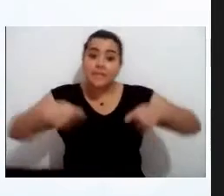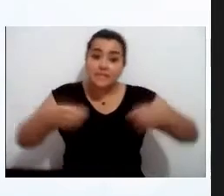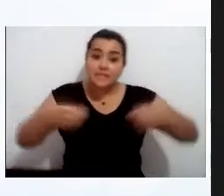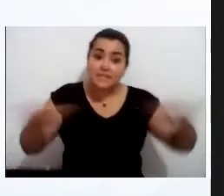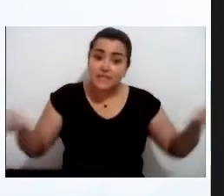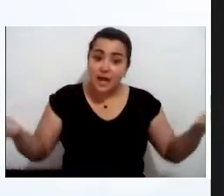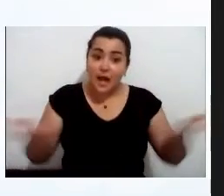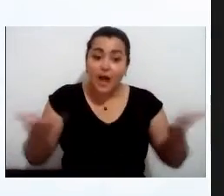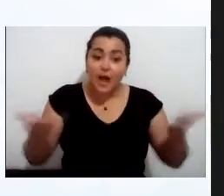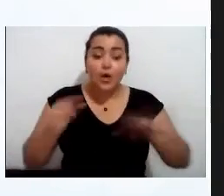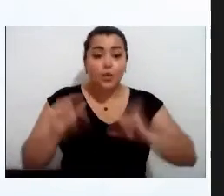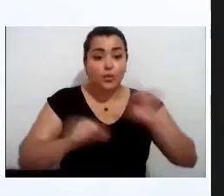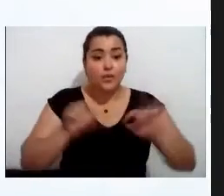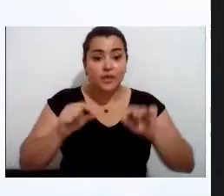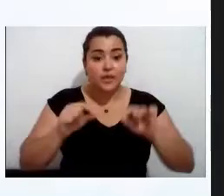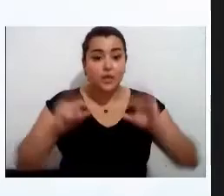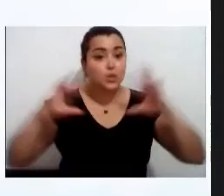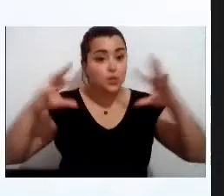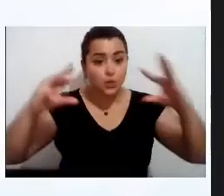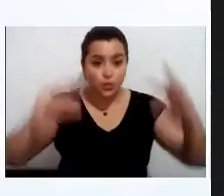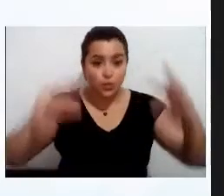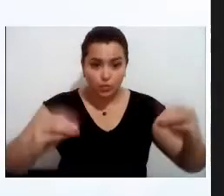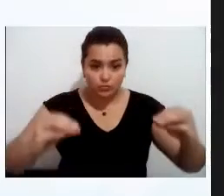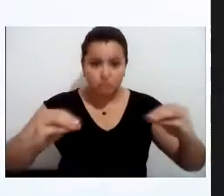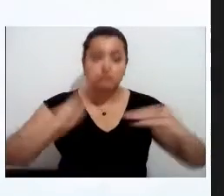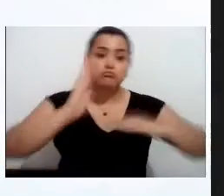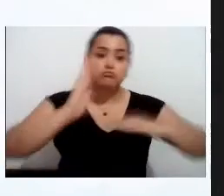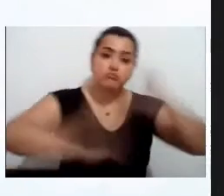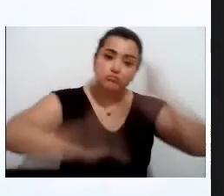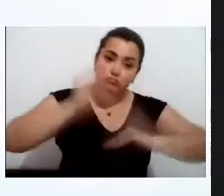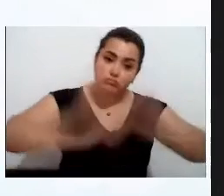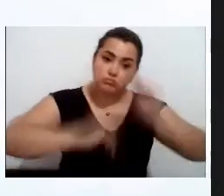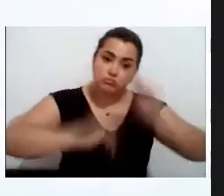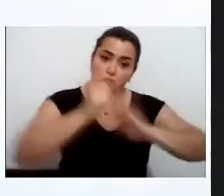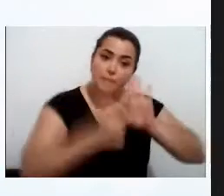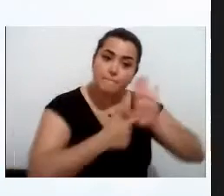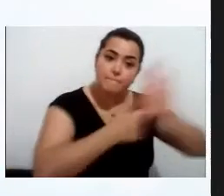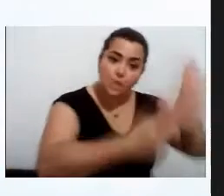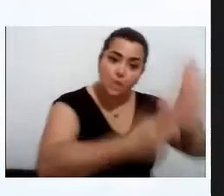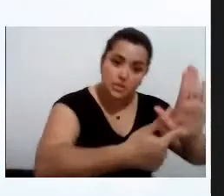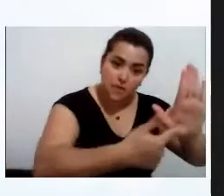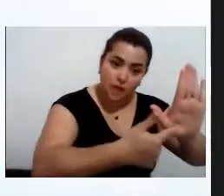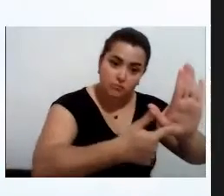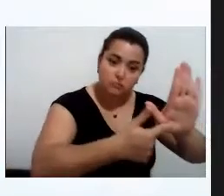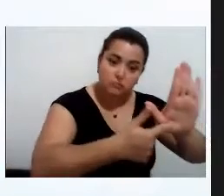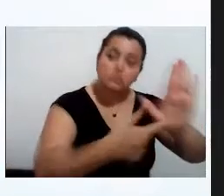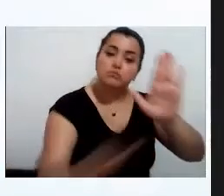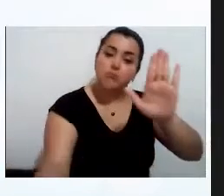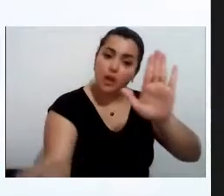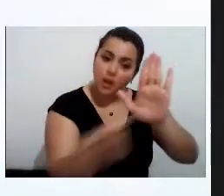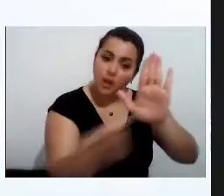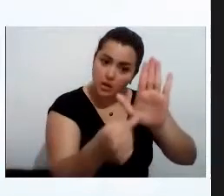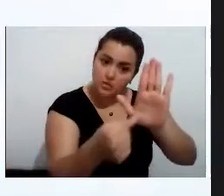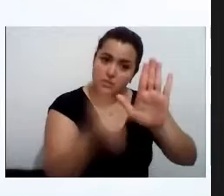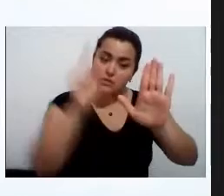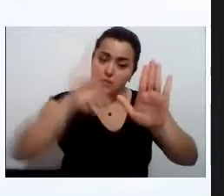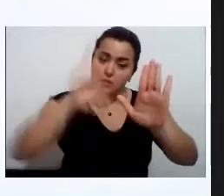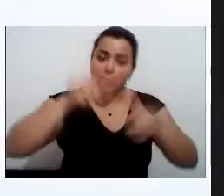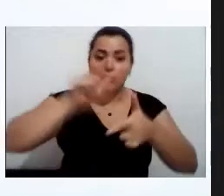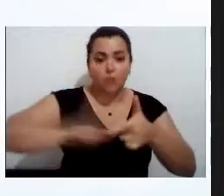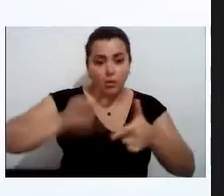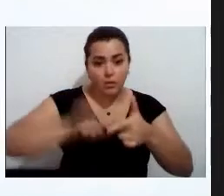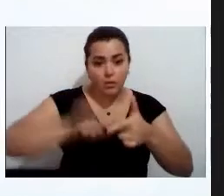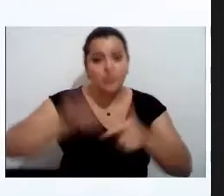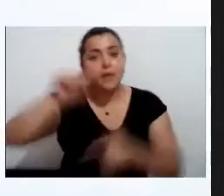o sindicato tenha a capacidade de apontar o problema e apontar concretamente solução. É preciso